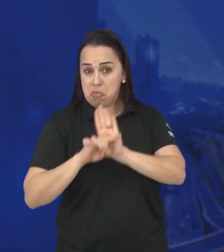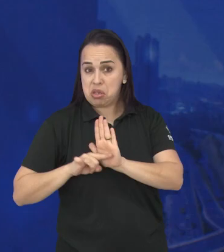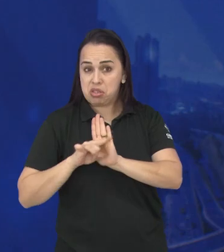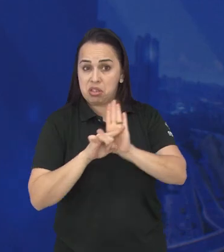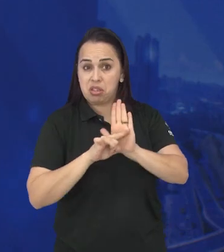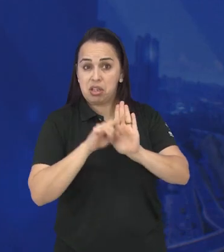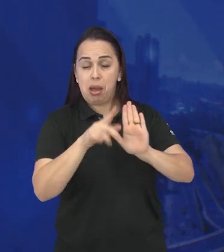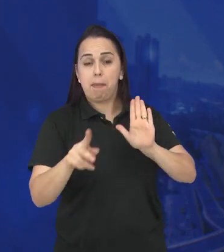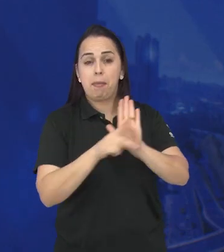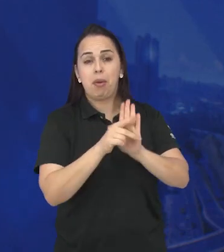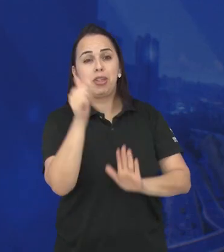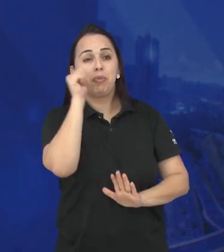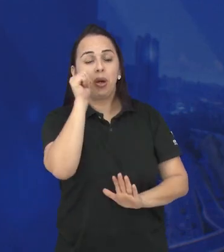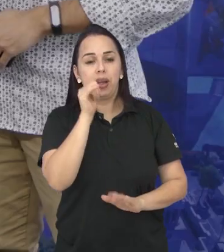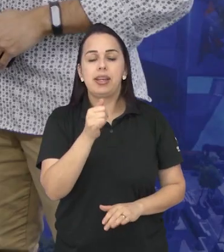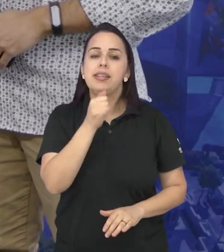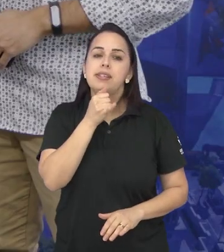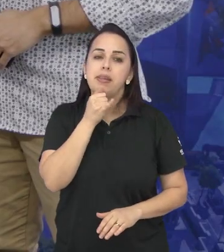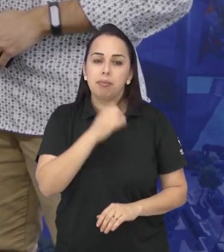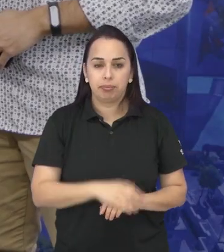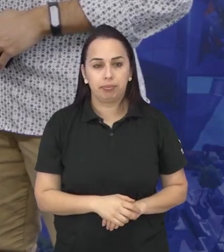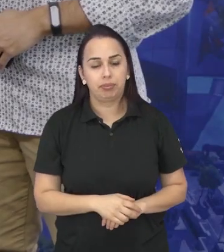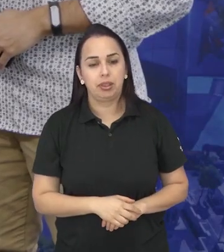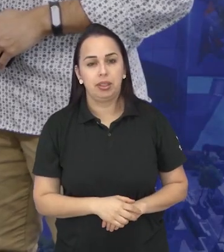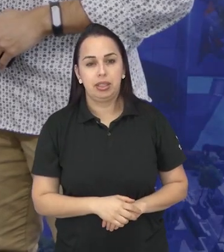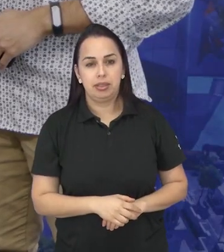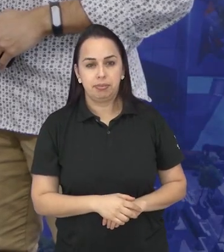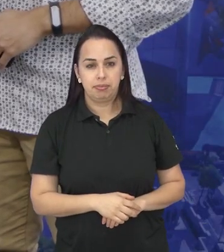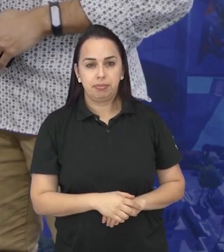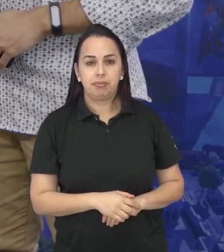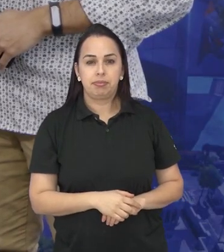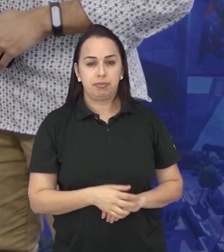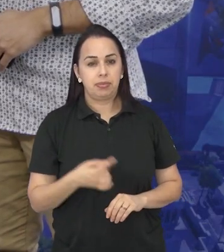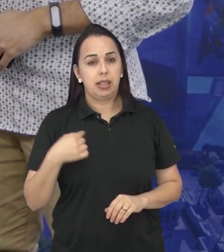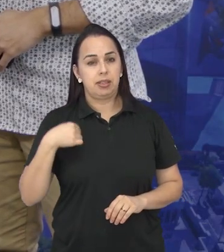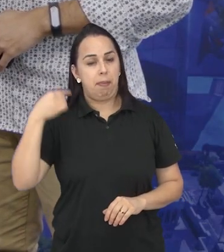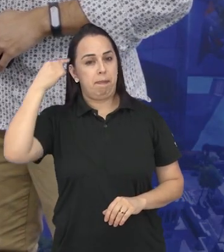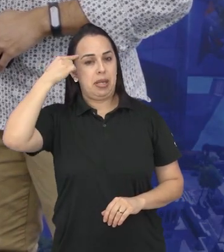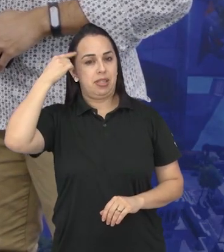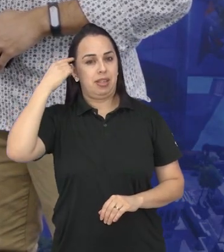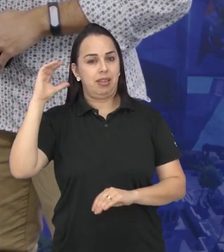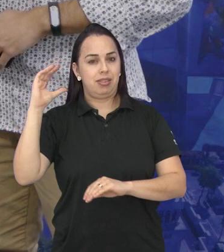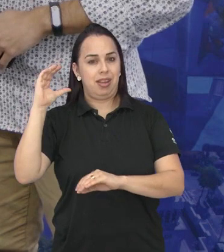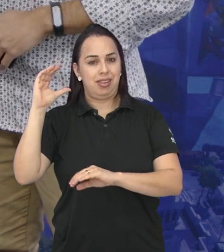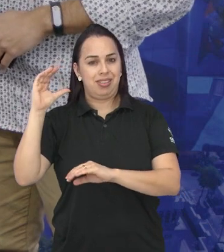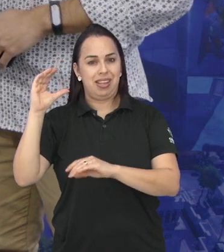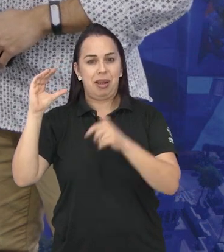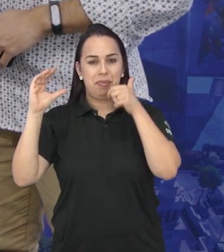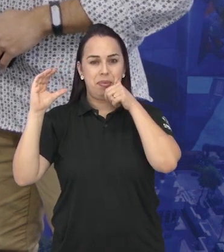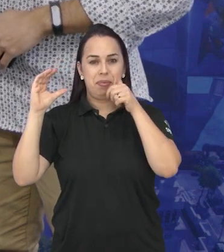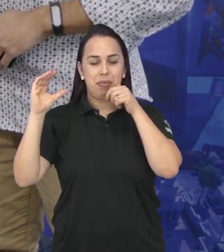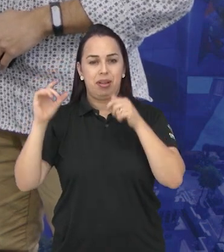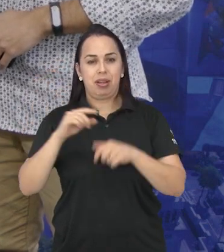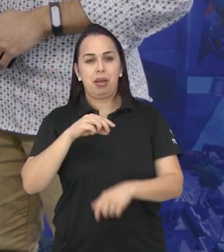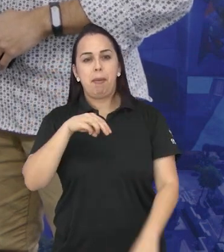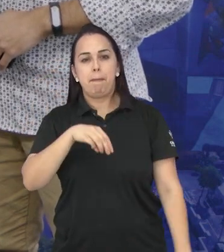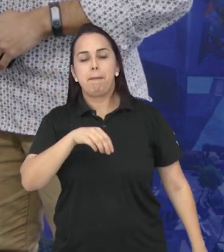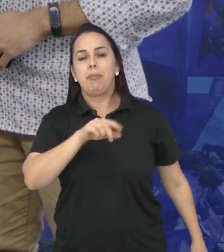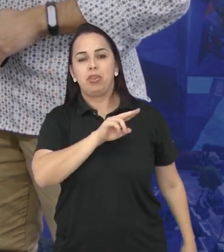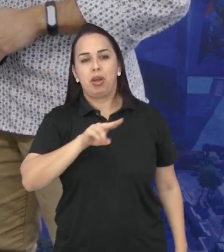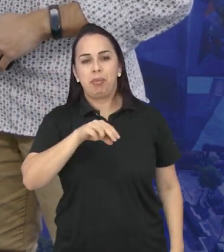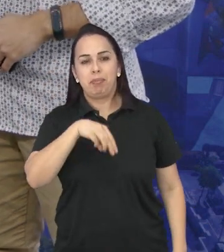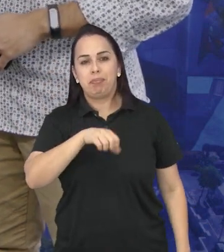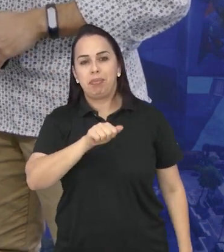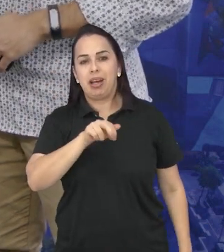a mulheres. Então, vou dar um exemplo. Quando a gente pensa em cientista mulher, geralmente vem Marie